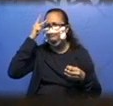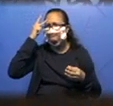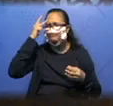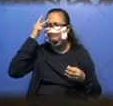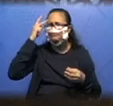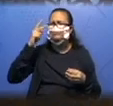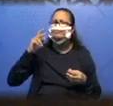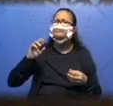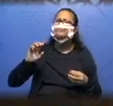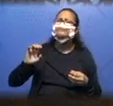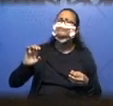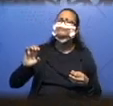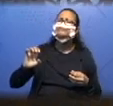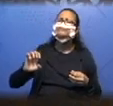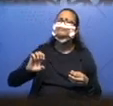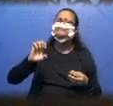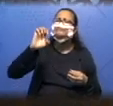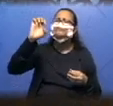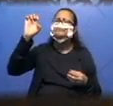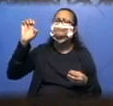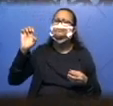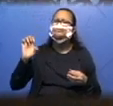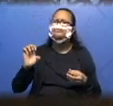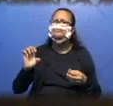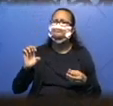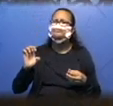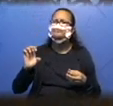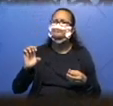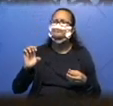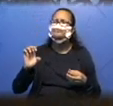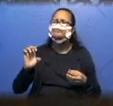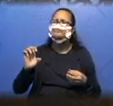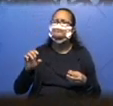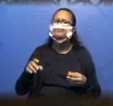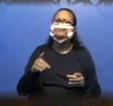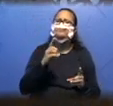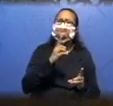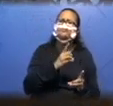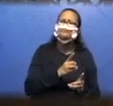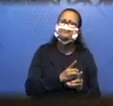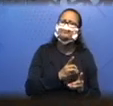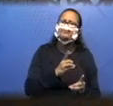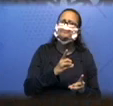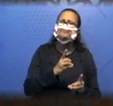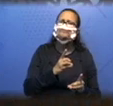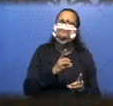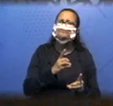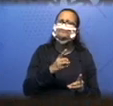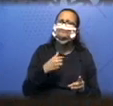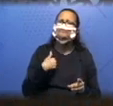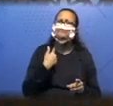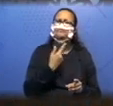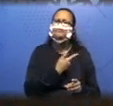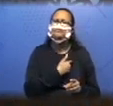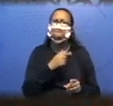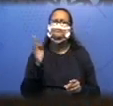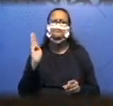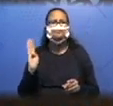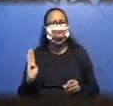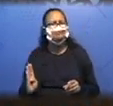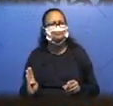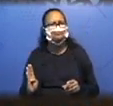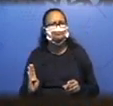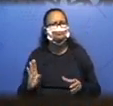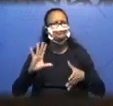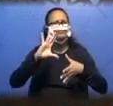da Espanha conseguiu achar a gente aqui, achar o nosso território, né? Que hoje chama Brasil, que hoje